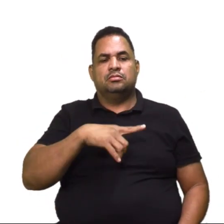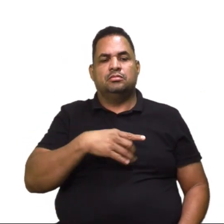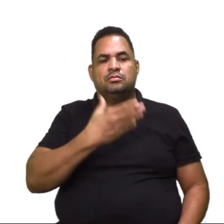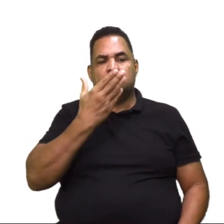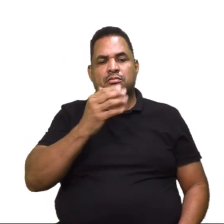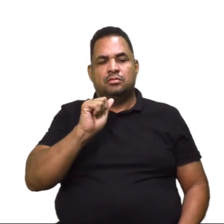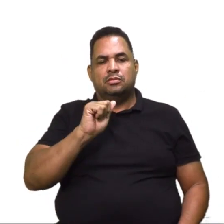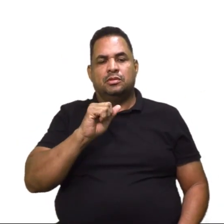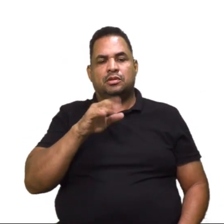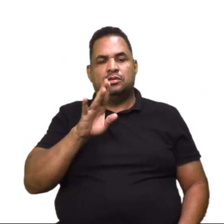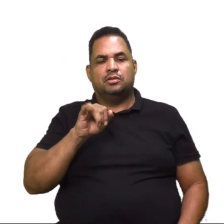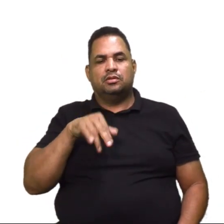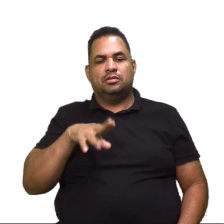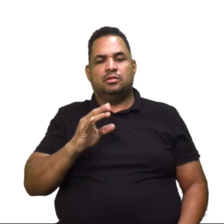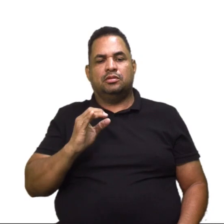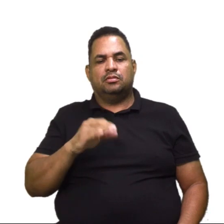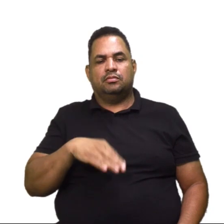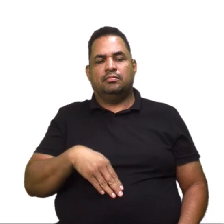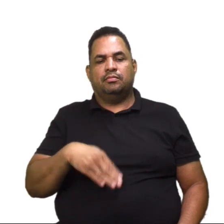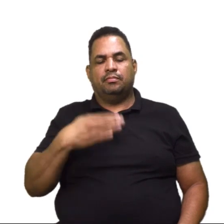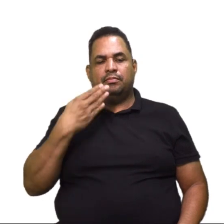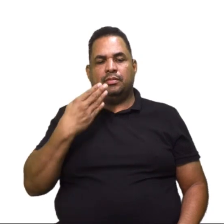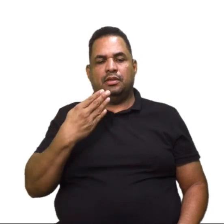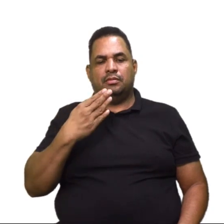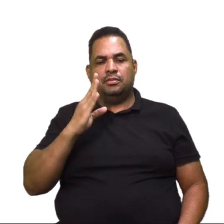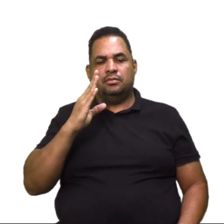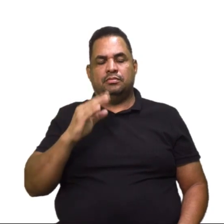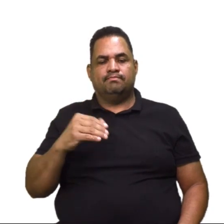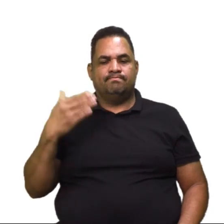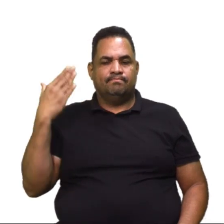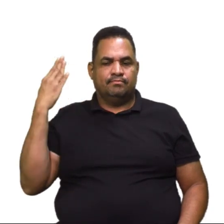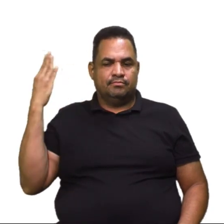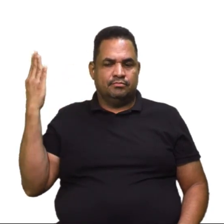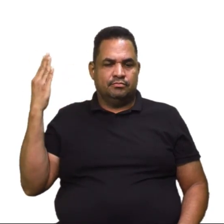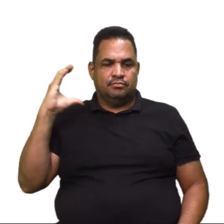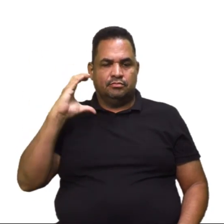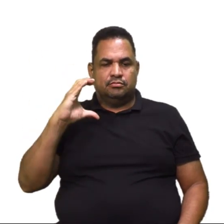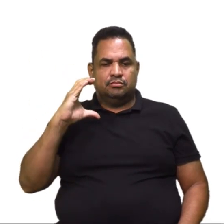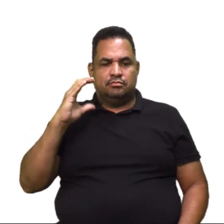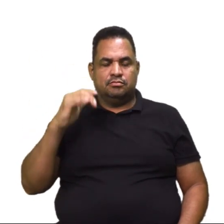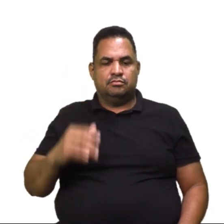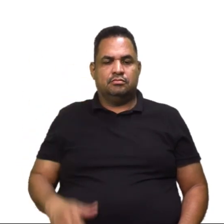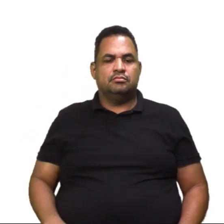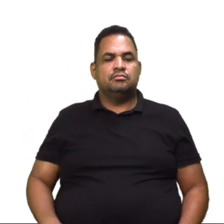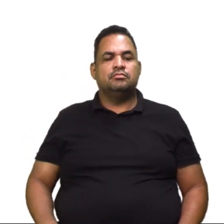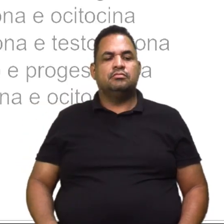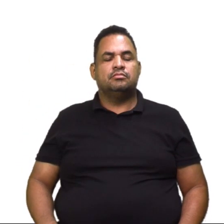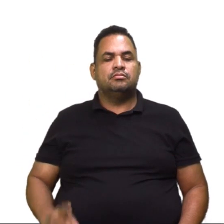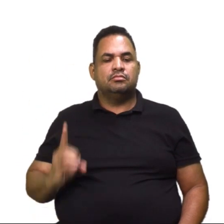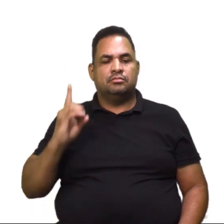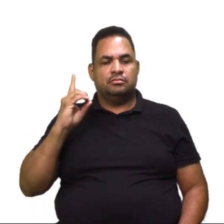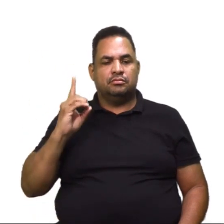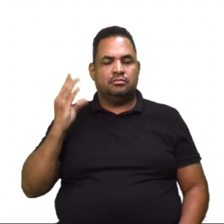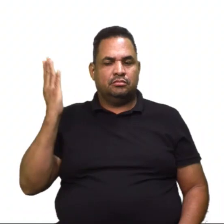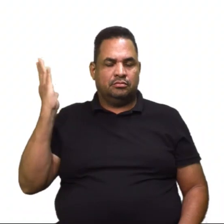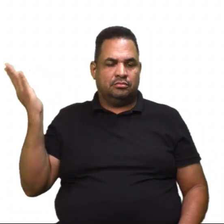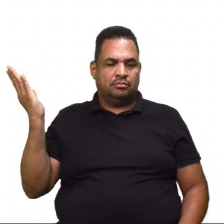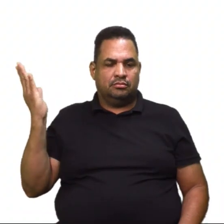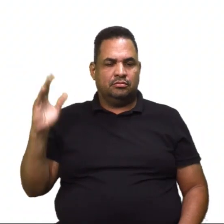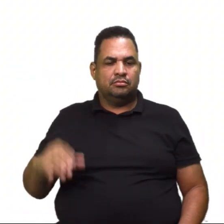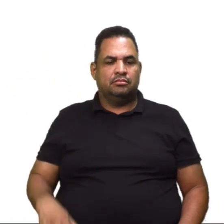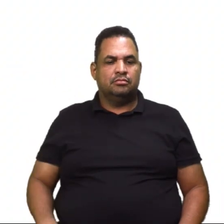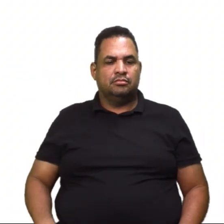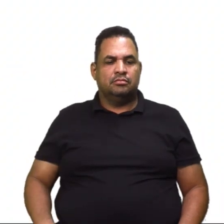e estrogênio, B, progesterona e ocitocina, C, progesterona e testosterona, D, estrogênio